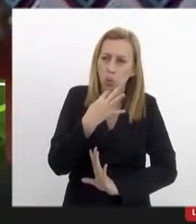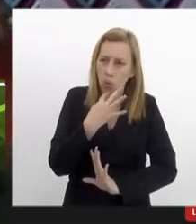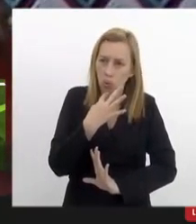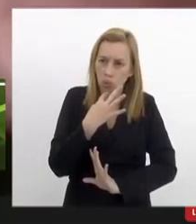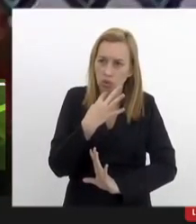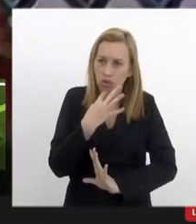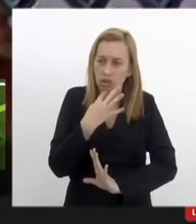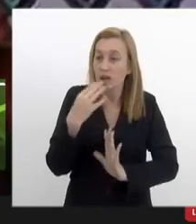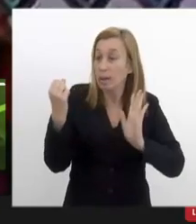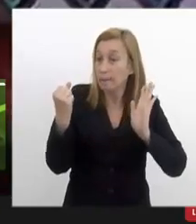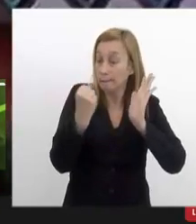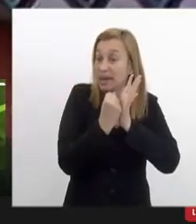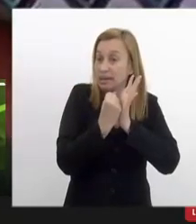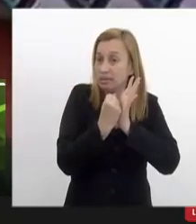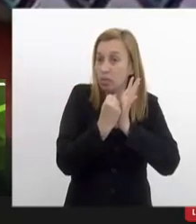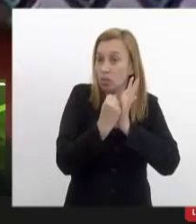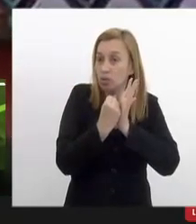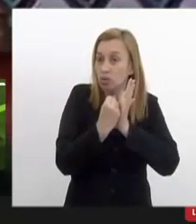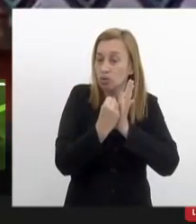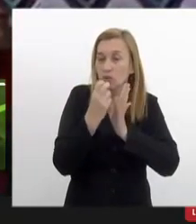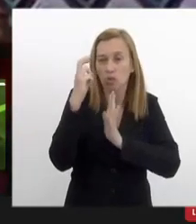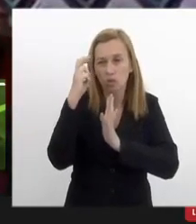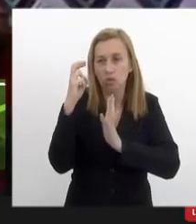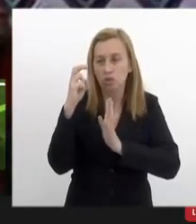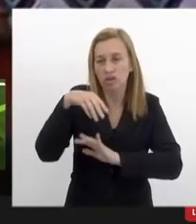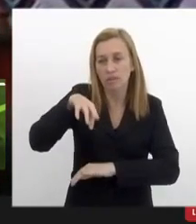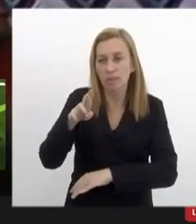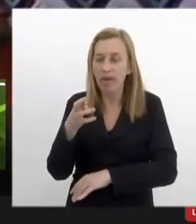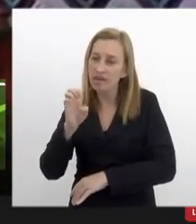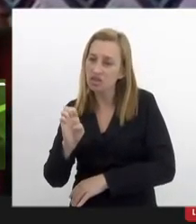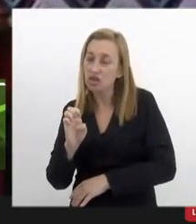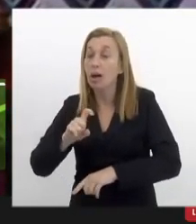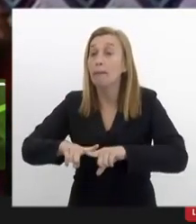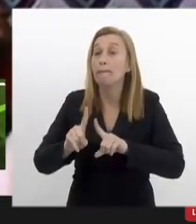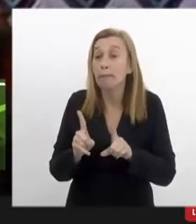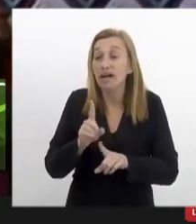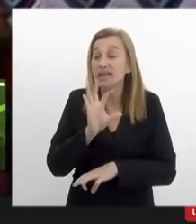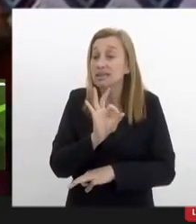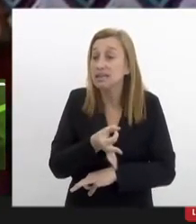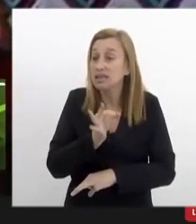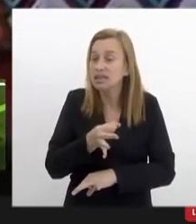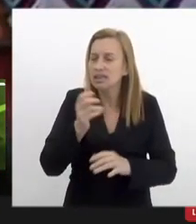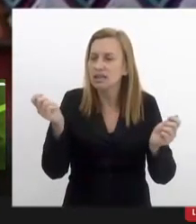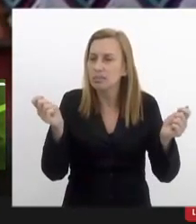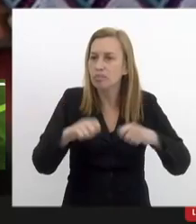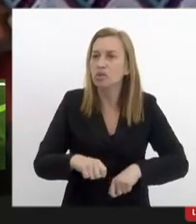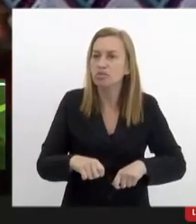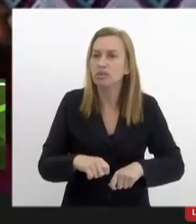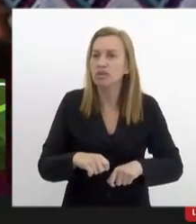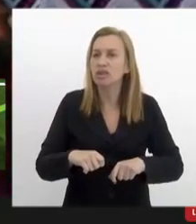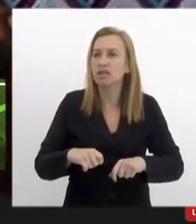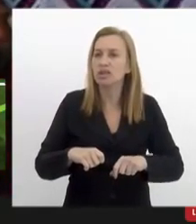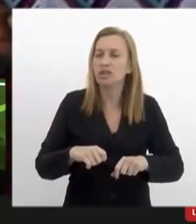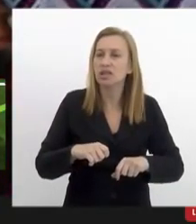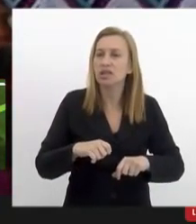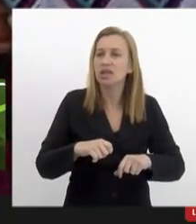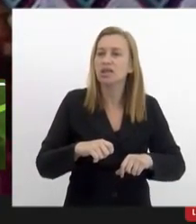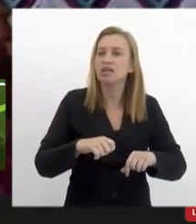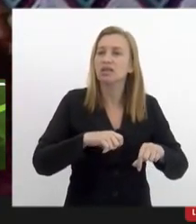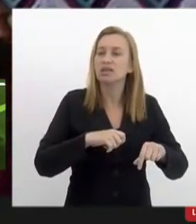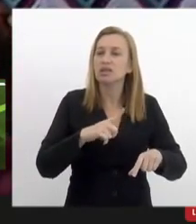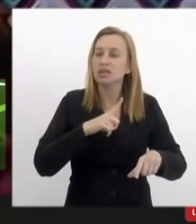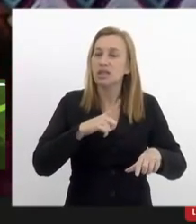desse patrimônio, né, que são os mestres, mas garantir a possibilidade de geração de trabalho e renda. E